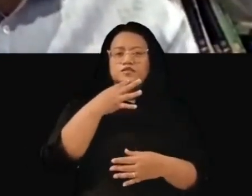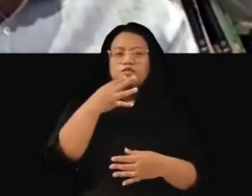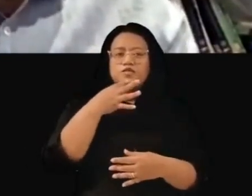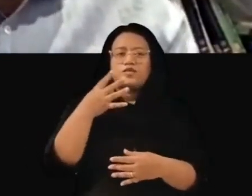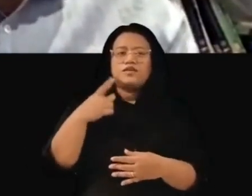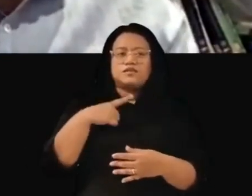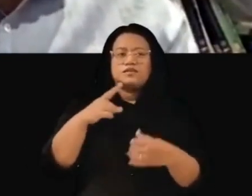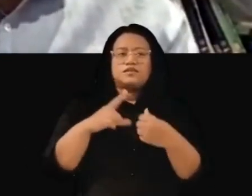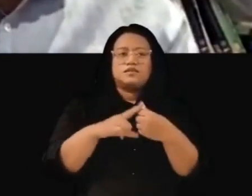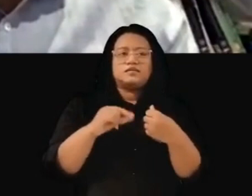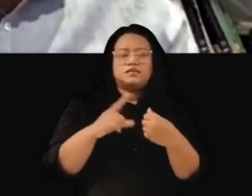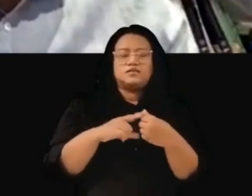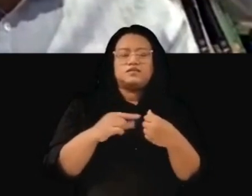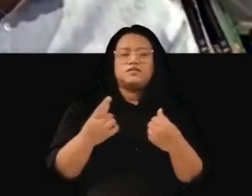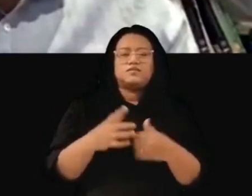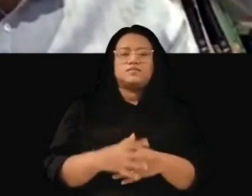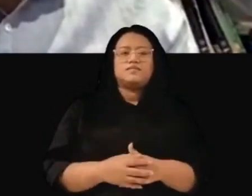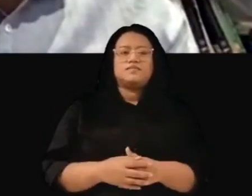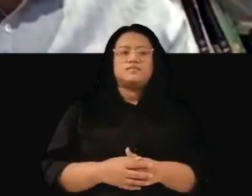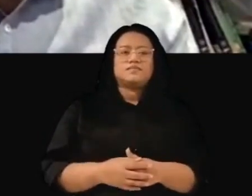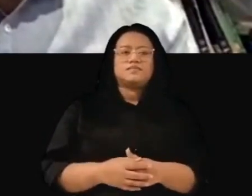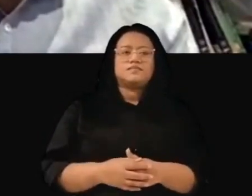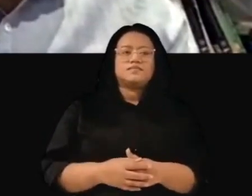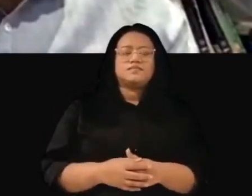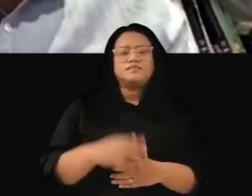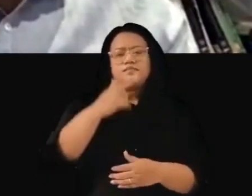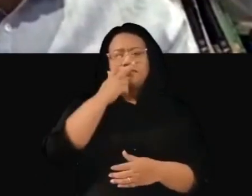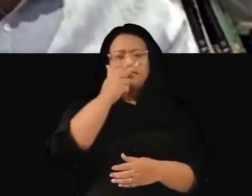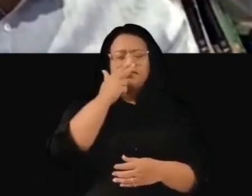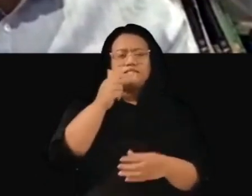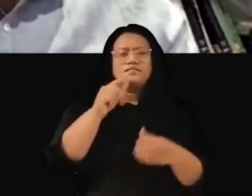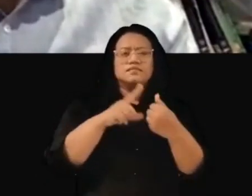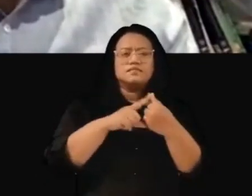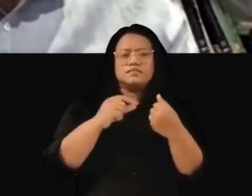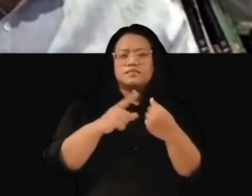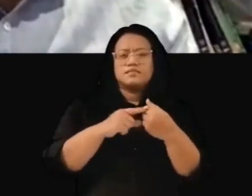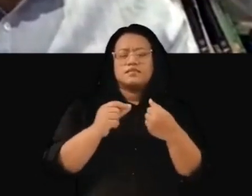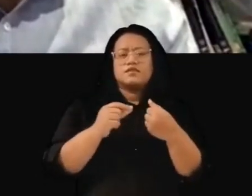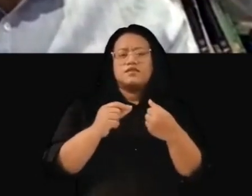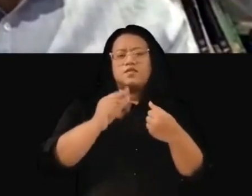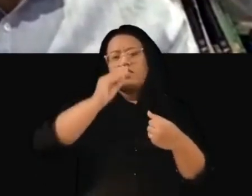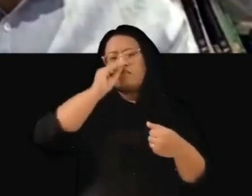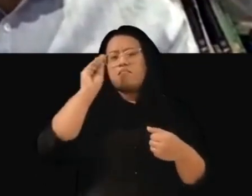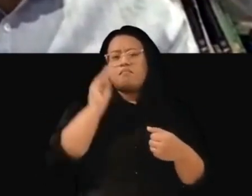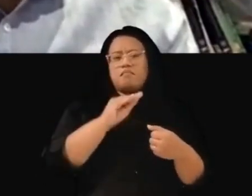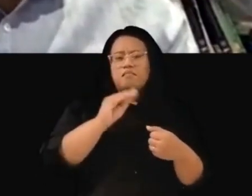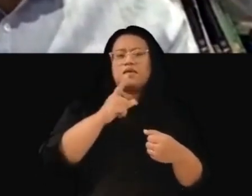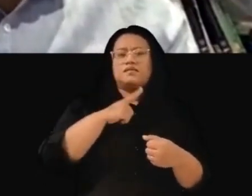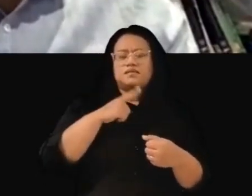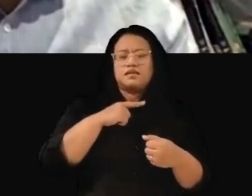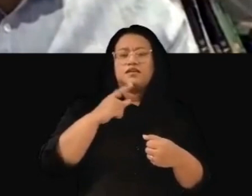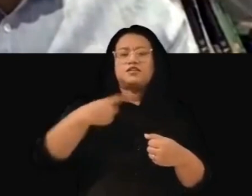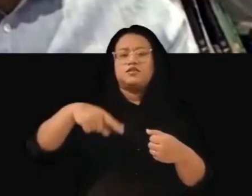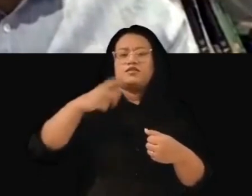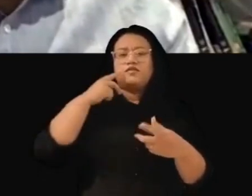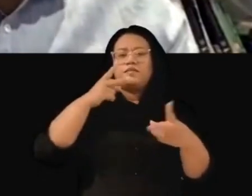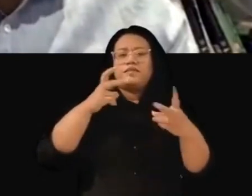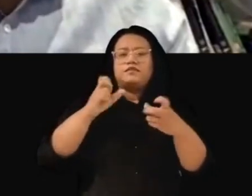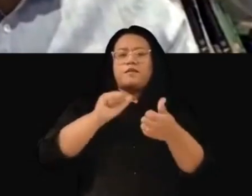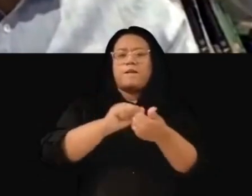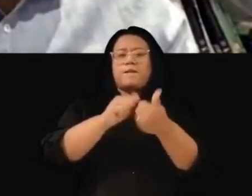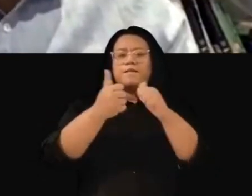esse artigo. E ele me parece que está sendo desconsiderado. Nós estamos assistindo uma flexibilização